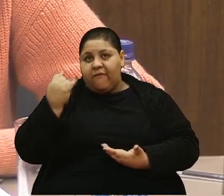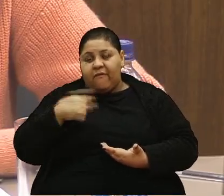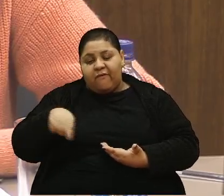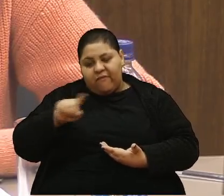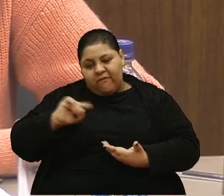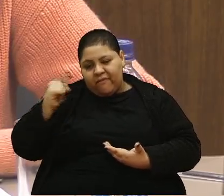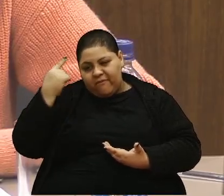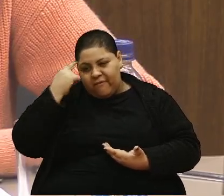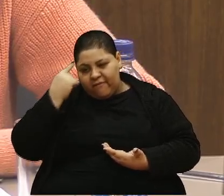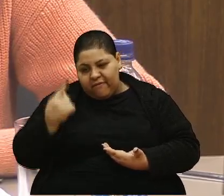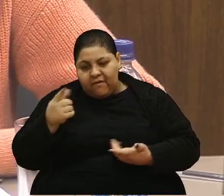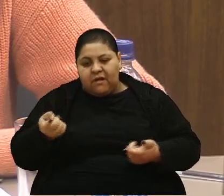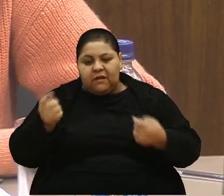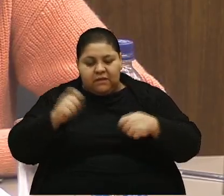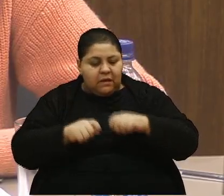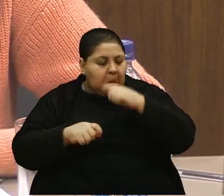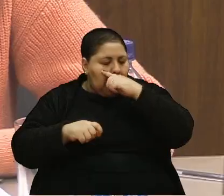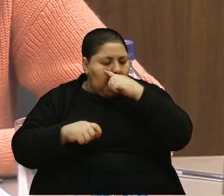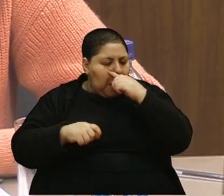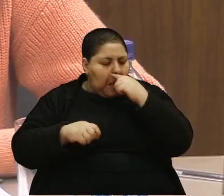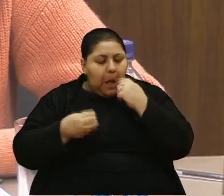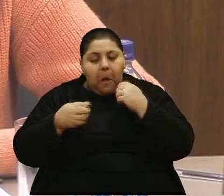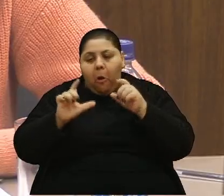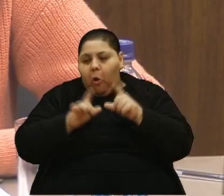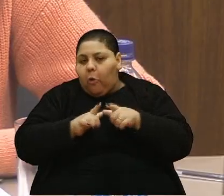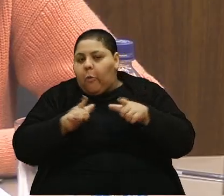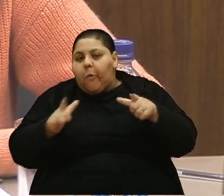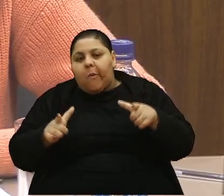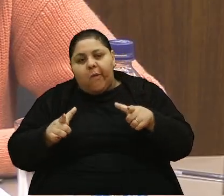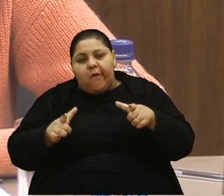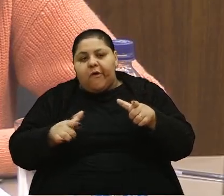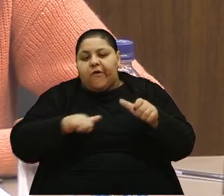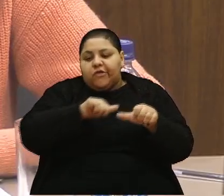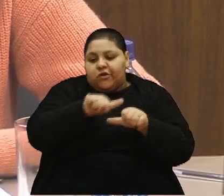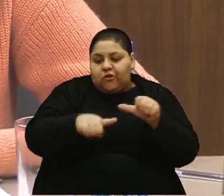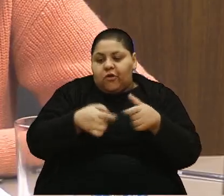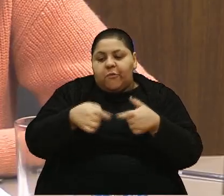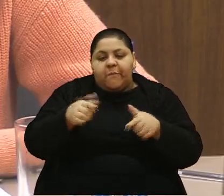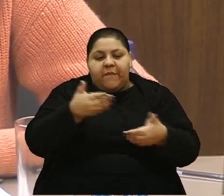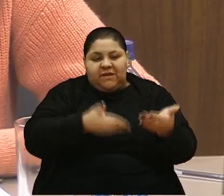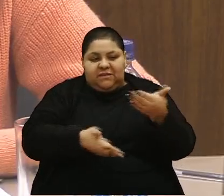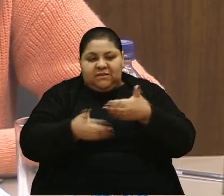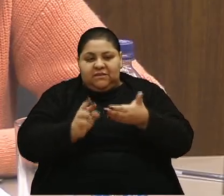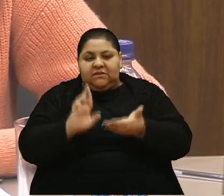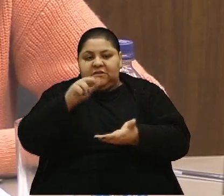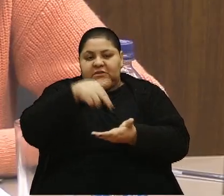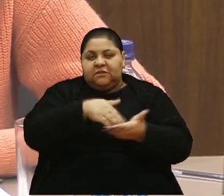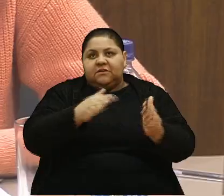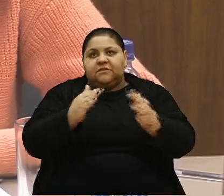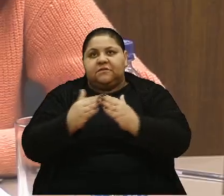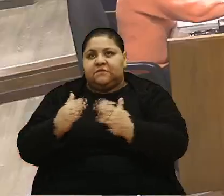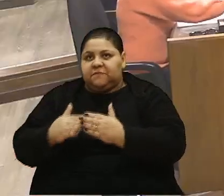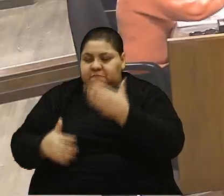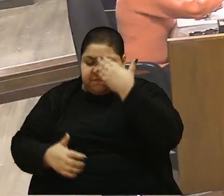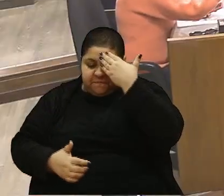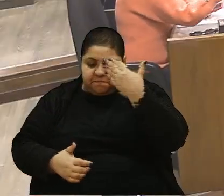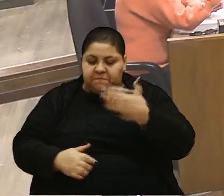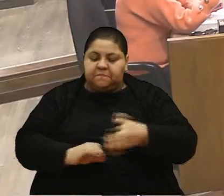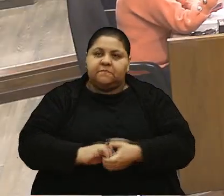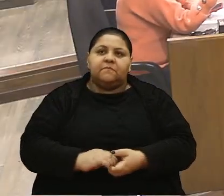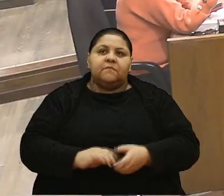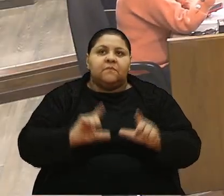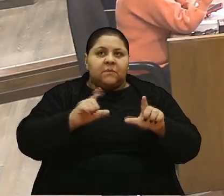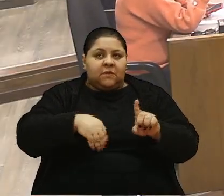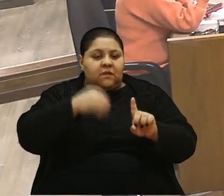pensar nessa possibilidade ou da ampliação ou da troca, mas que atenda à realidade dos moradores. Muito Verdade, obrigada. Um lugar vulnerável